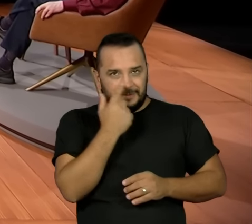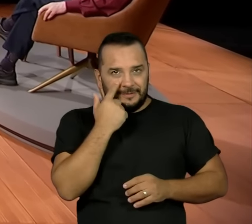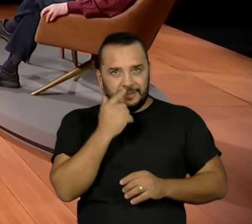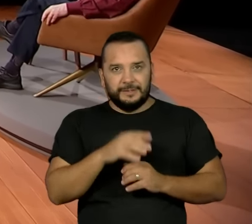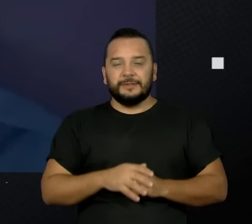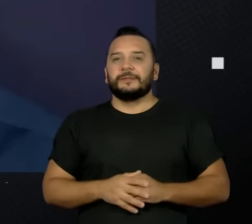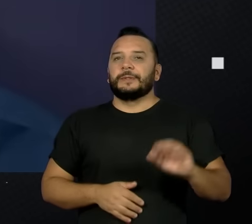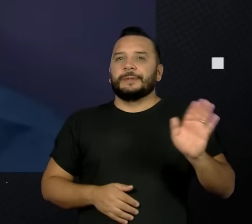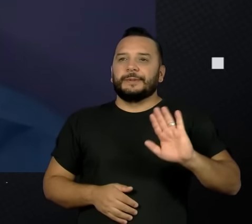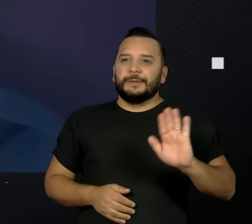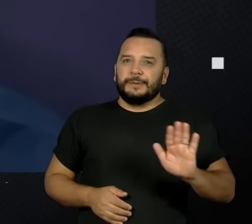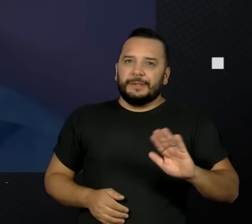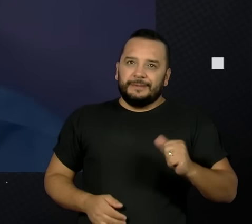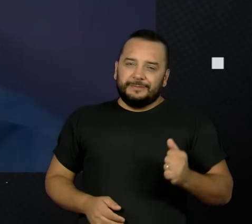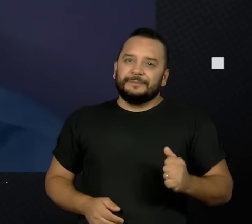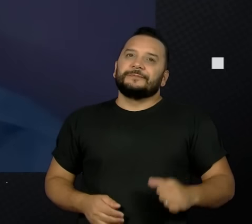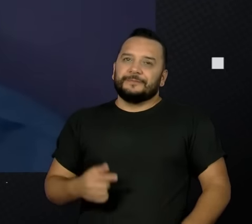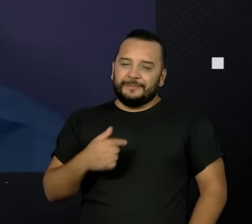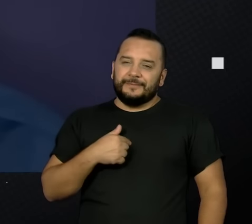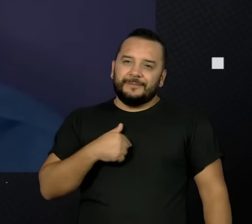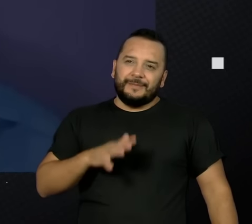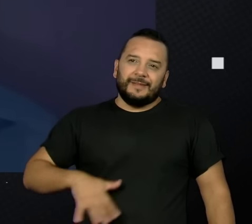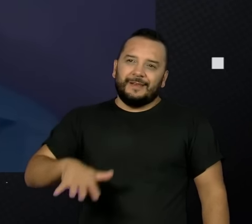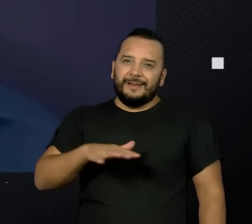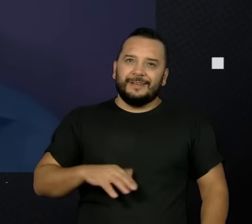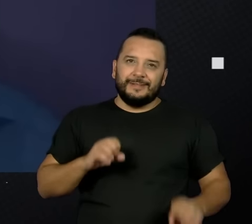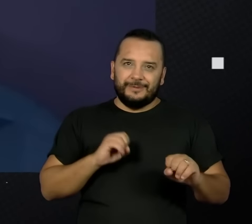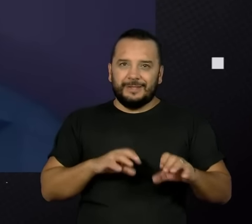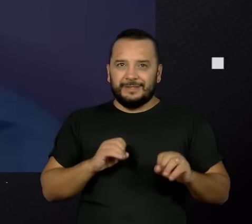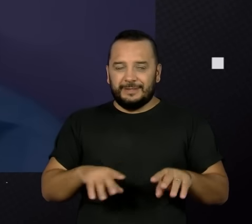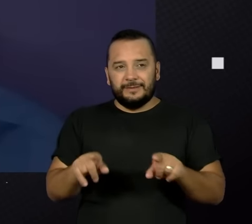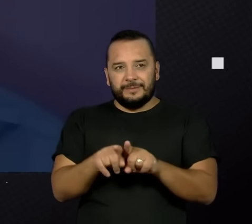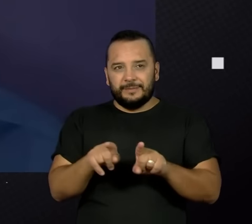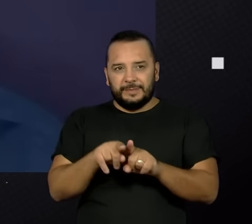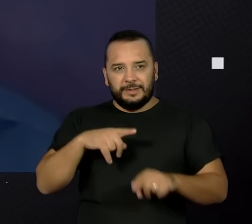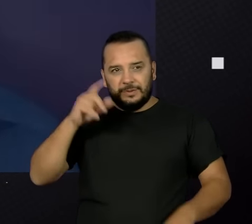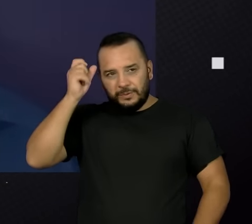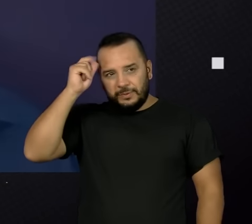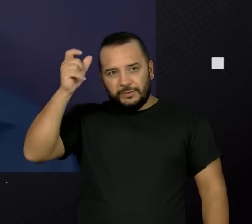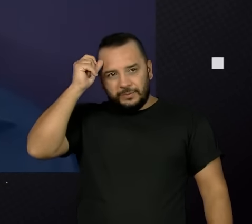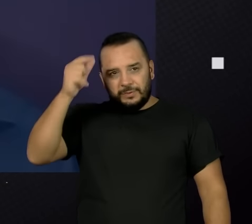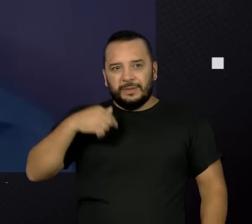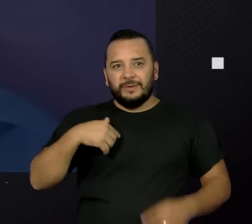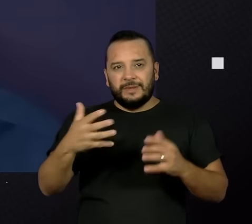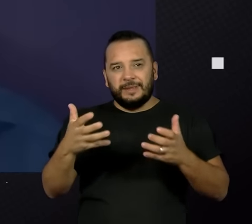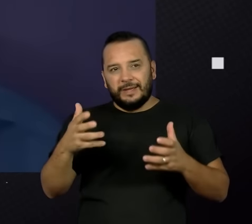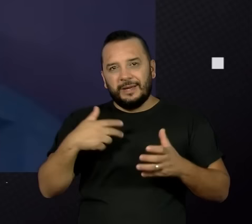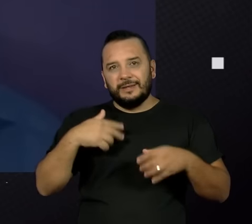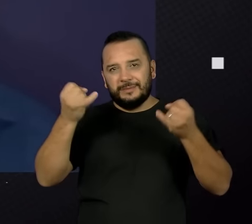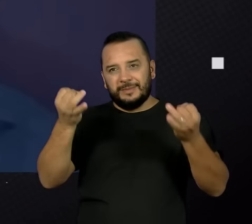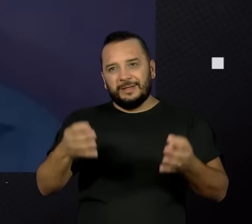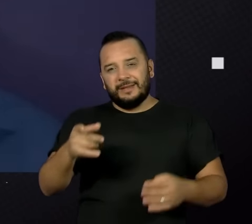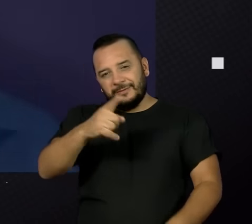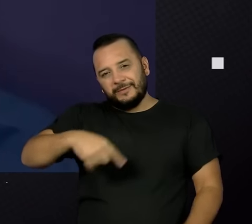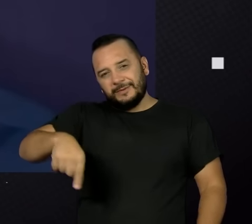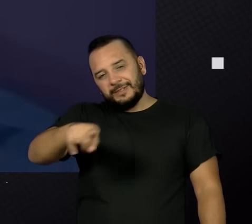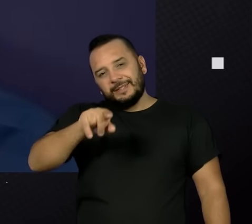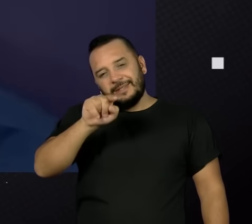bem? Como uma pessoa ligada à área da educação e à cultura, eu quero dizer que você é um mestre para todos